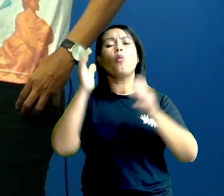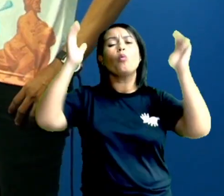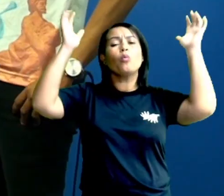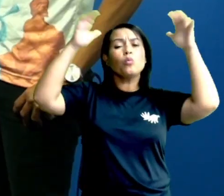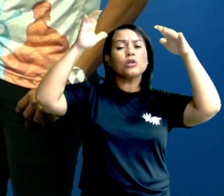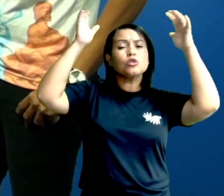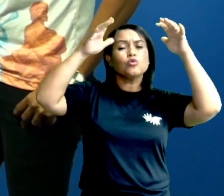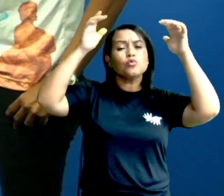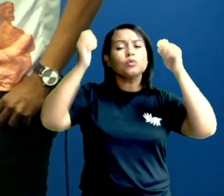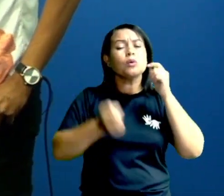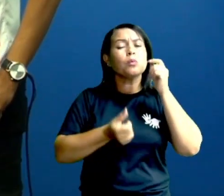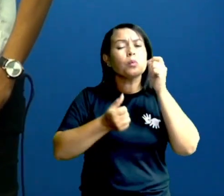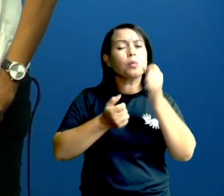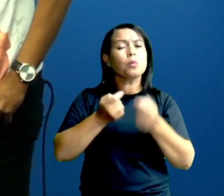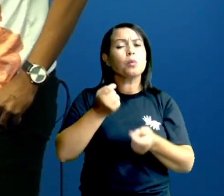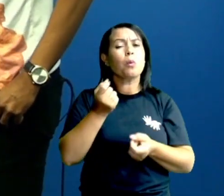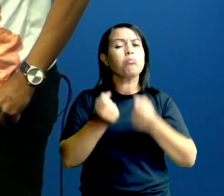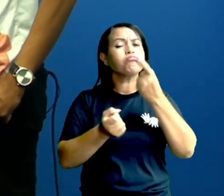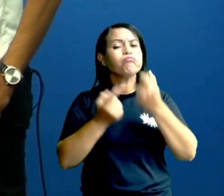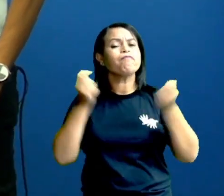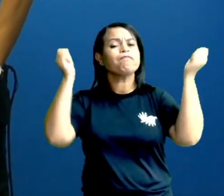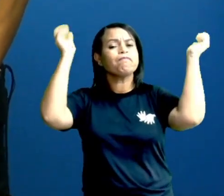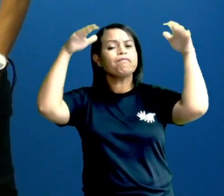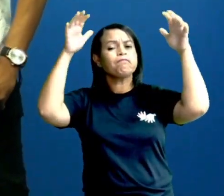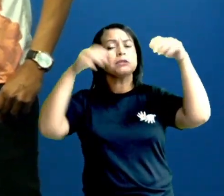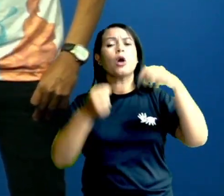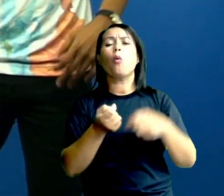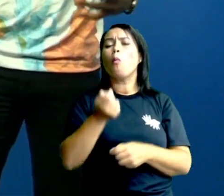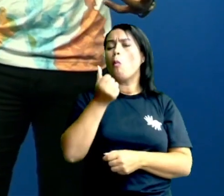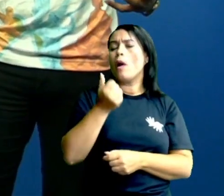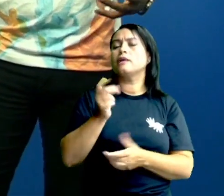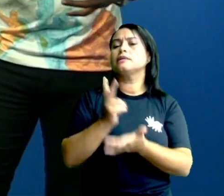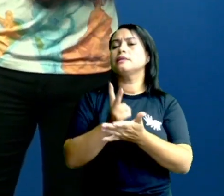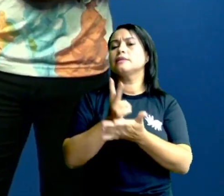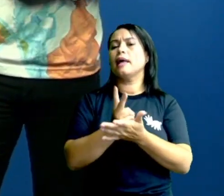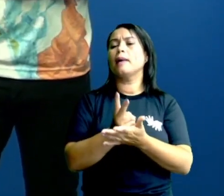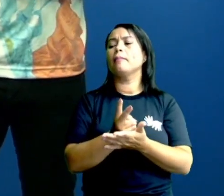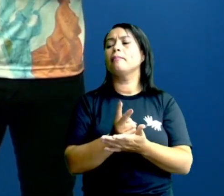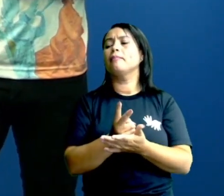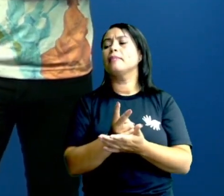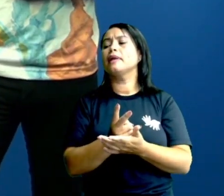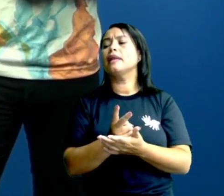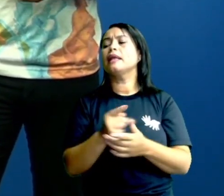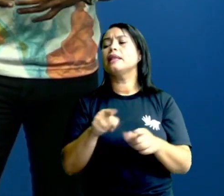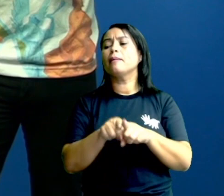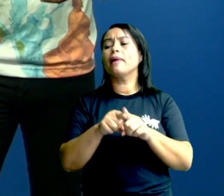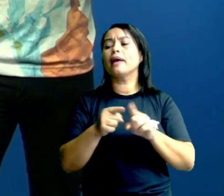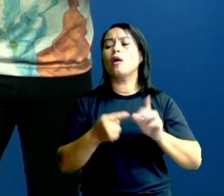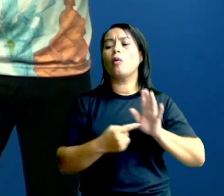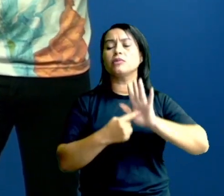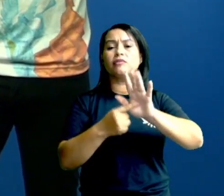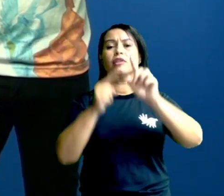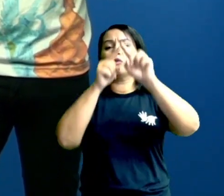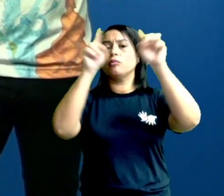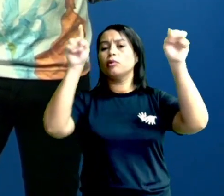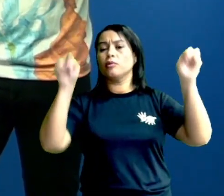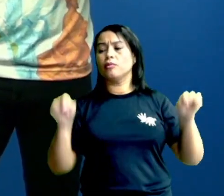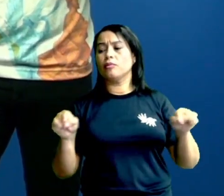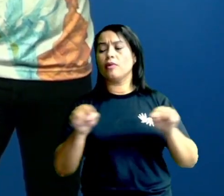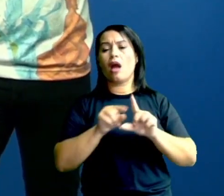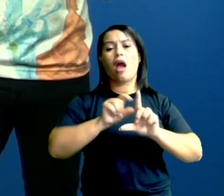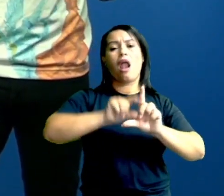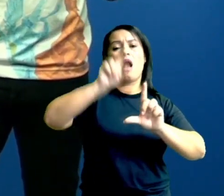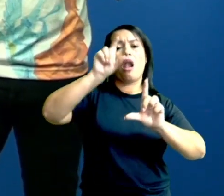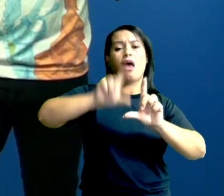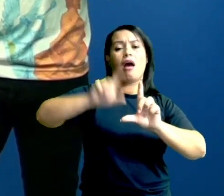ocorrem Praticamente em todo ano com base nesse climograma que é um gráfico né Que Eu mencionei na última hora é um gráfico que vai apresentar